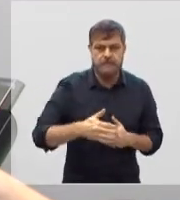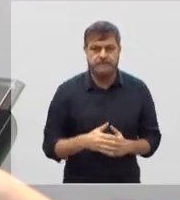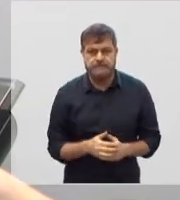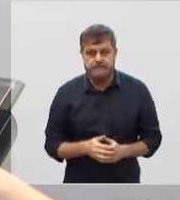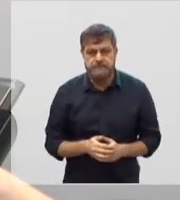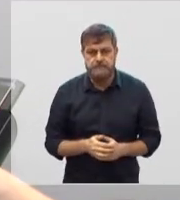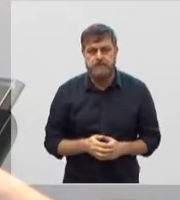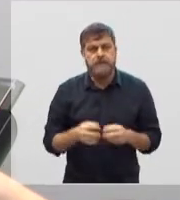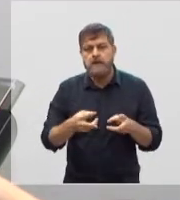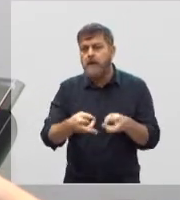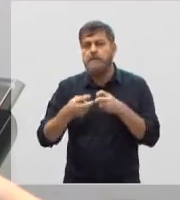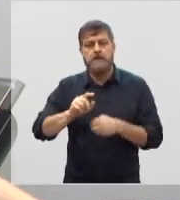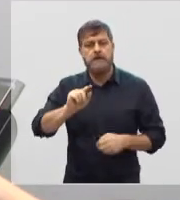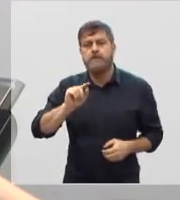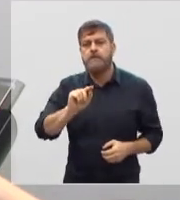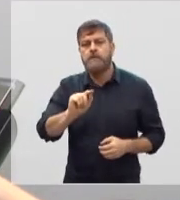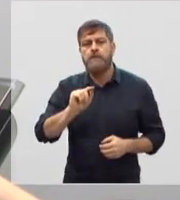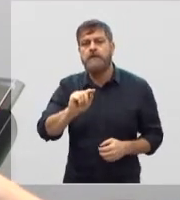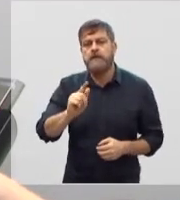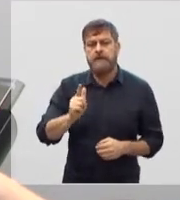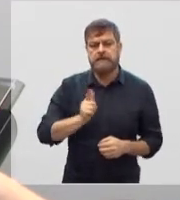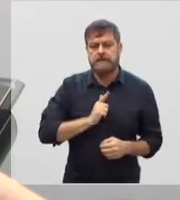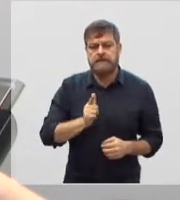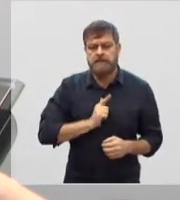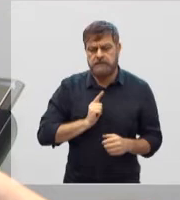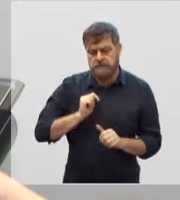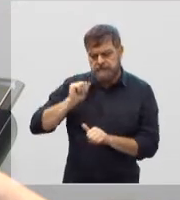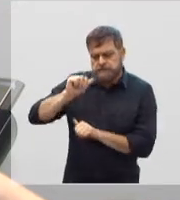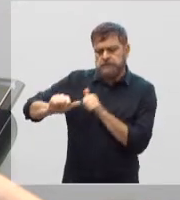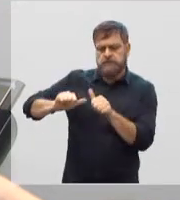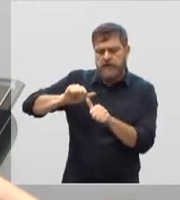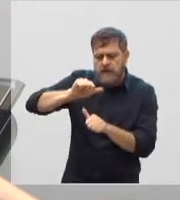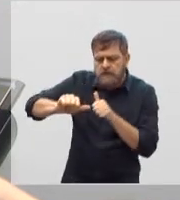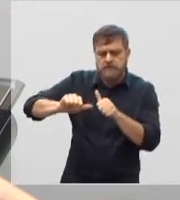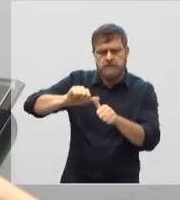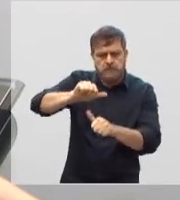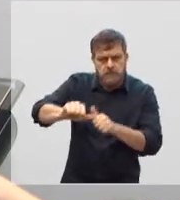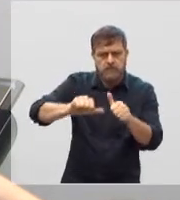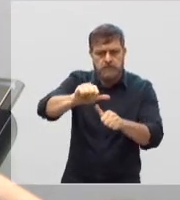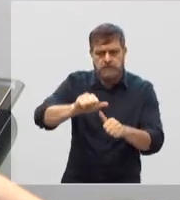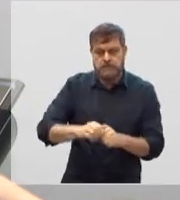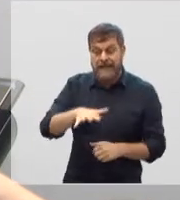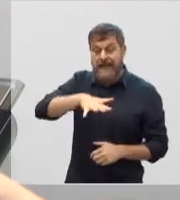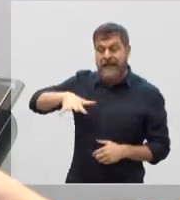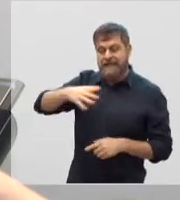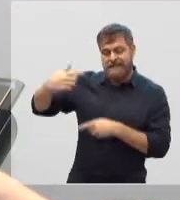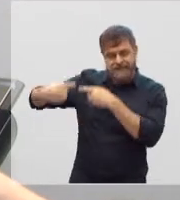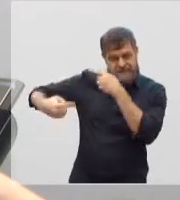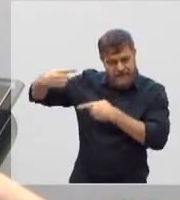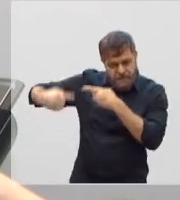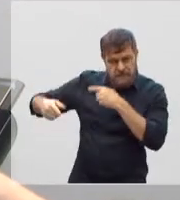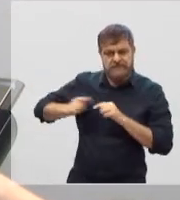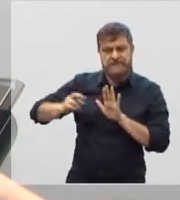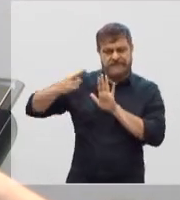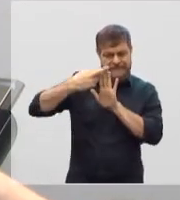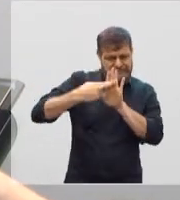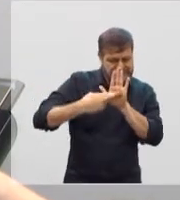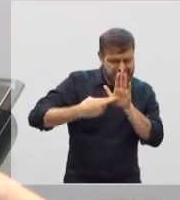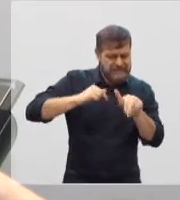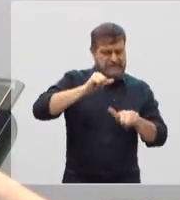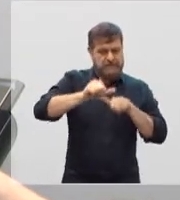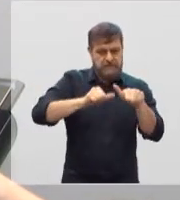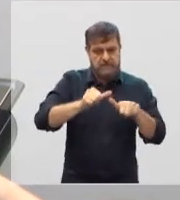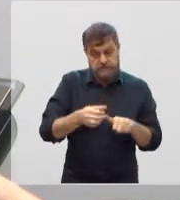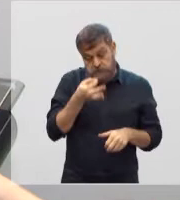até hoje, eu percebo que houve mudanças muito grandes no mundo político, nas